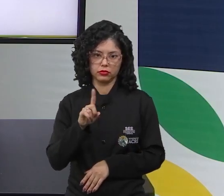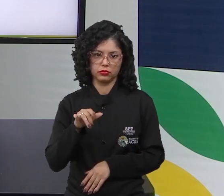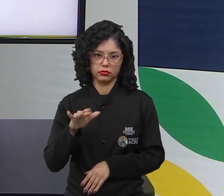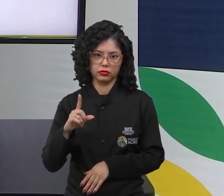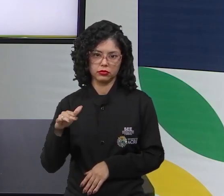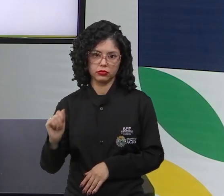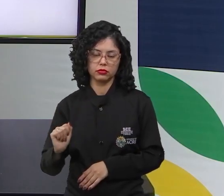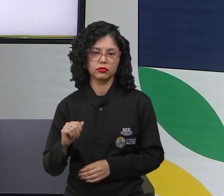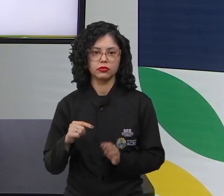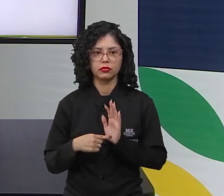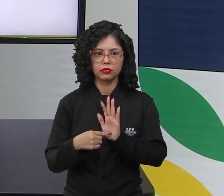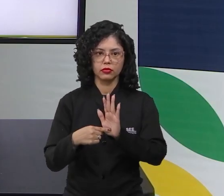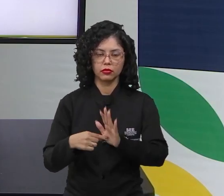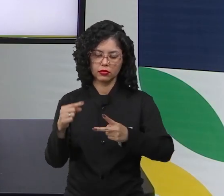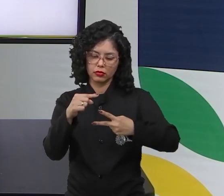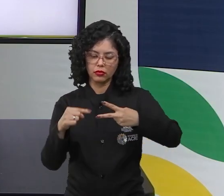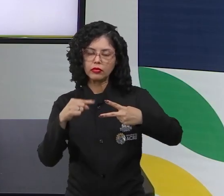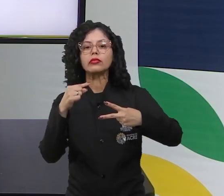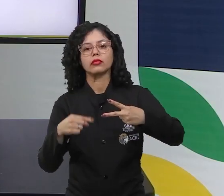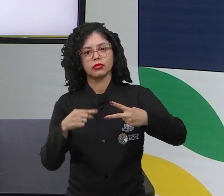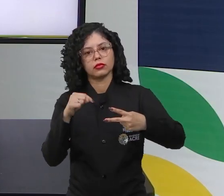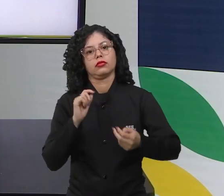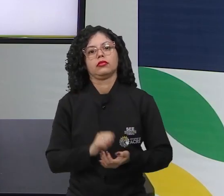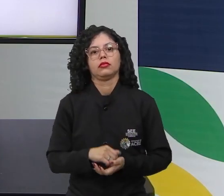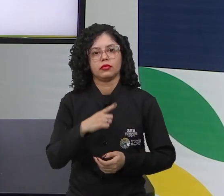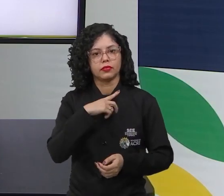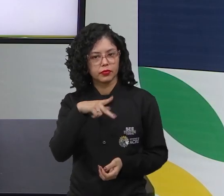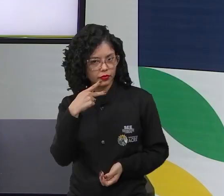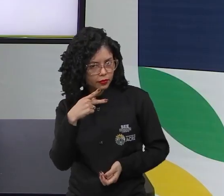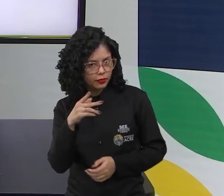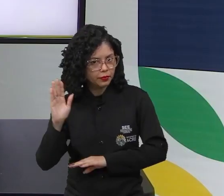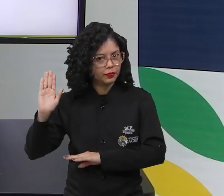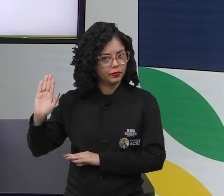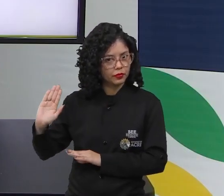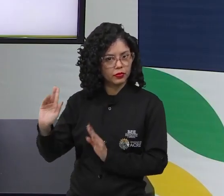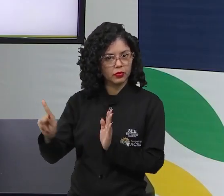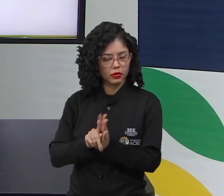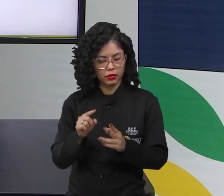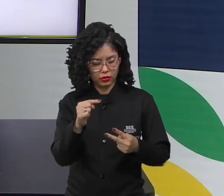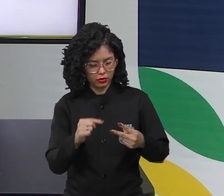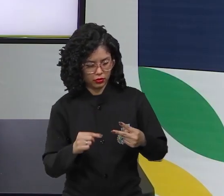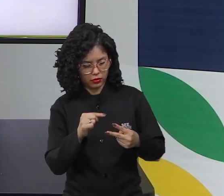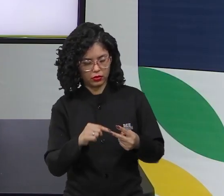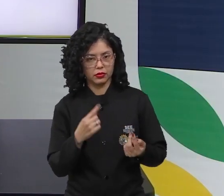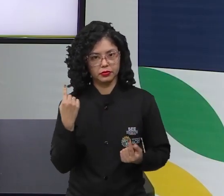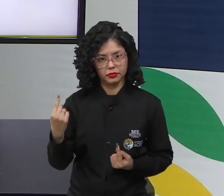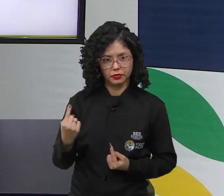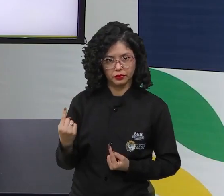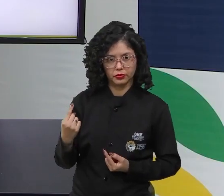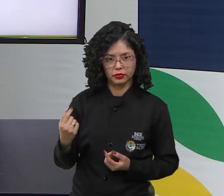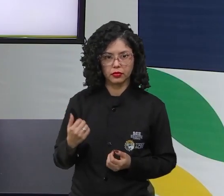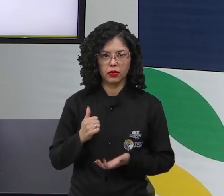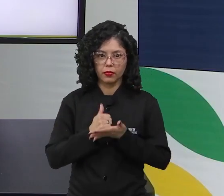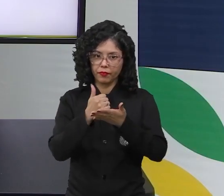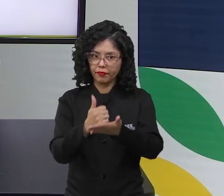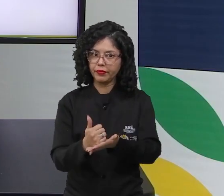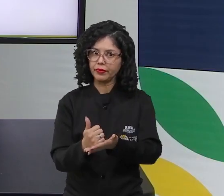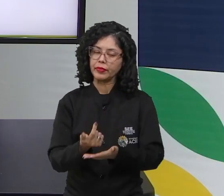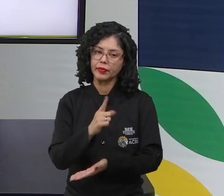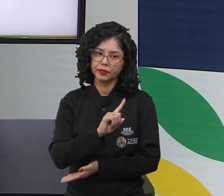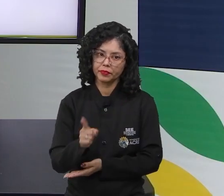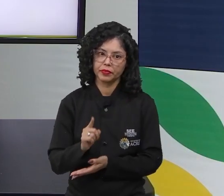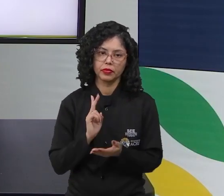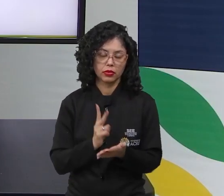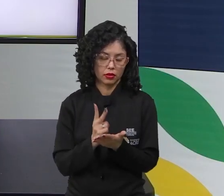polarização? Seria mostrar dois lados, né? Se a gente está falando de campanha publicitária, eu tenho dois lados. De um lado, eu apoio, do outro, não.